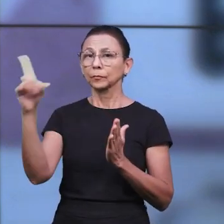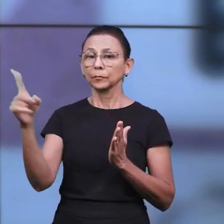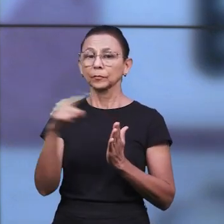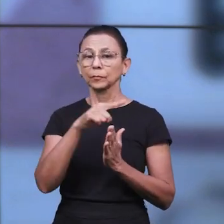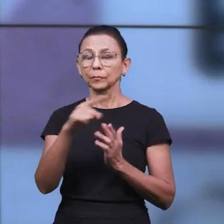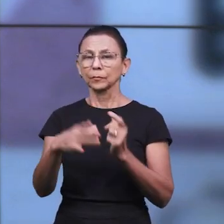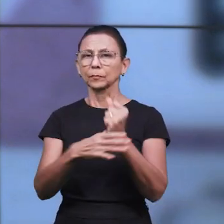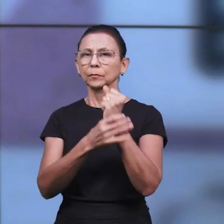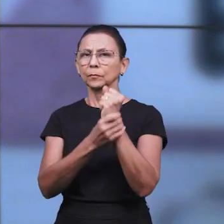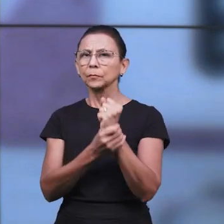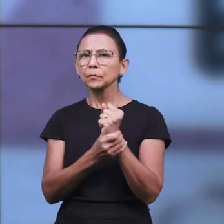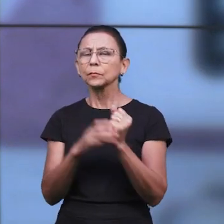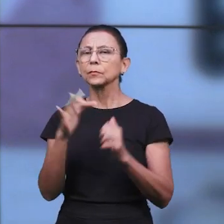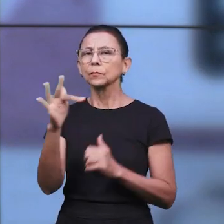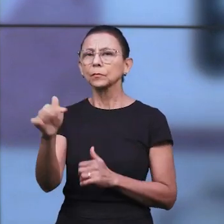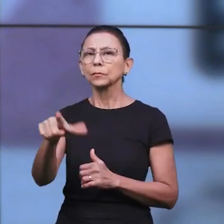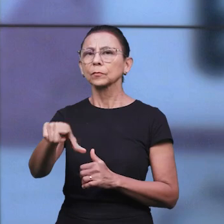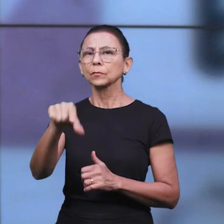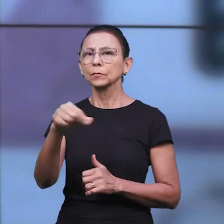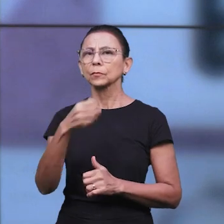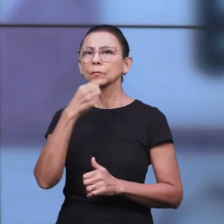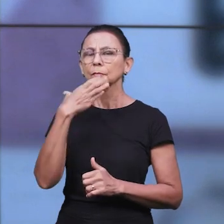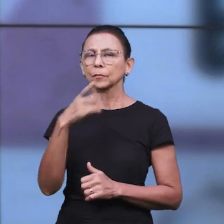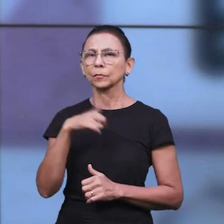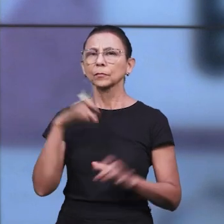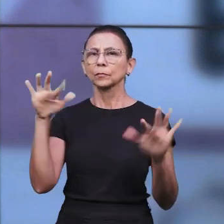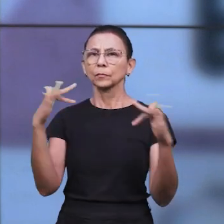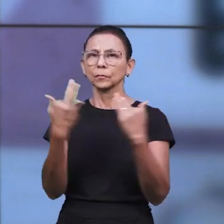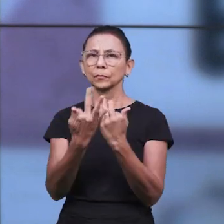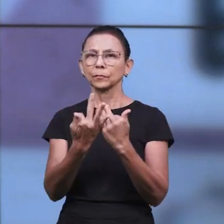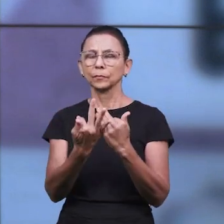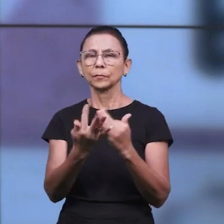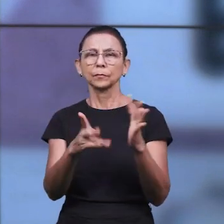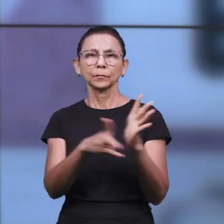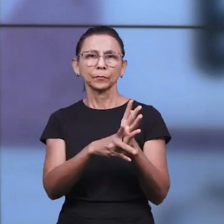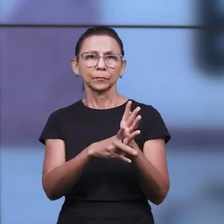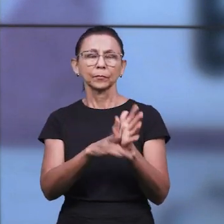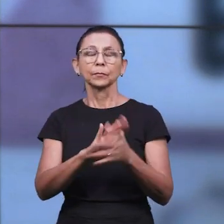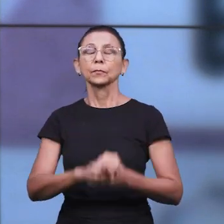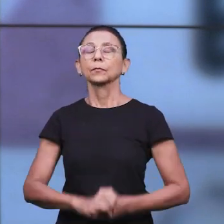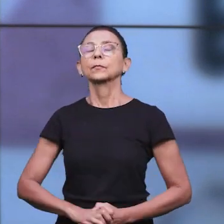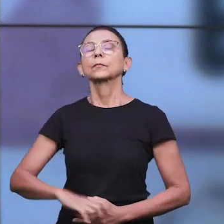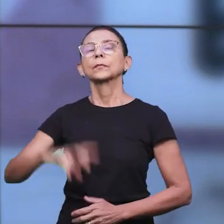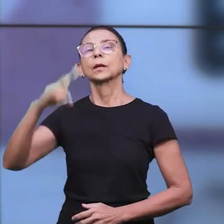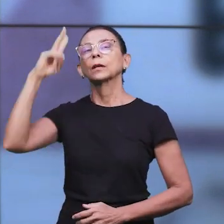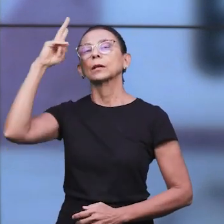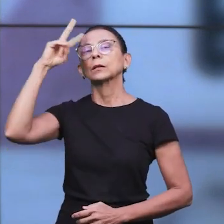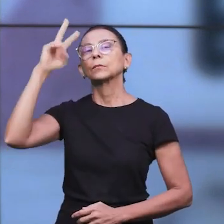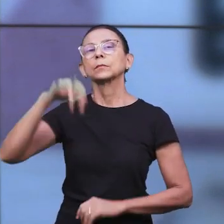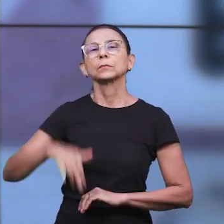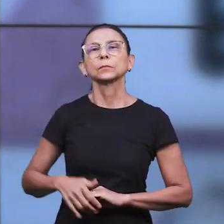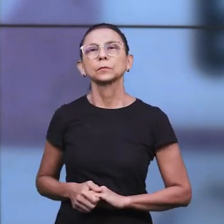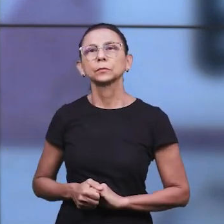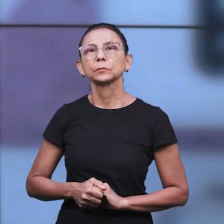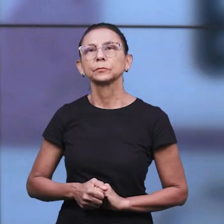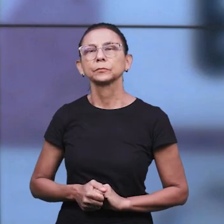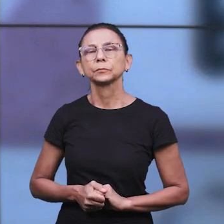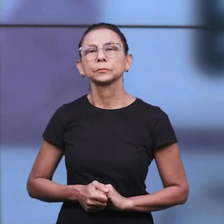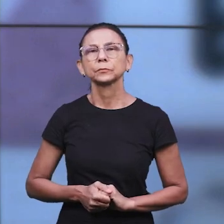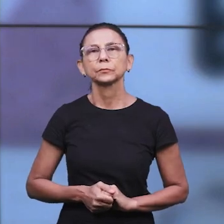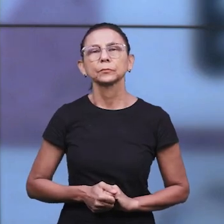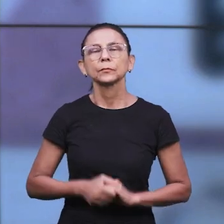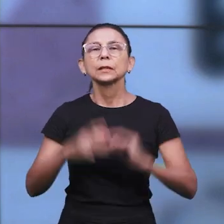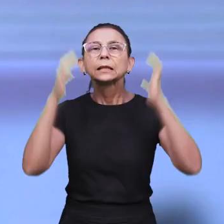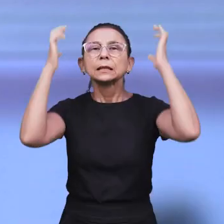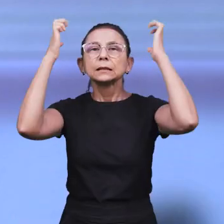para, no futuro, fazer a boa escolha e formar a sua própria família. Lembremos, qual foi